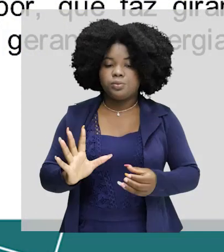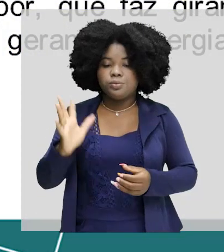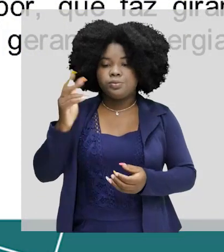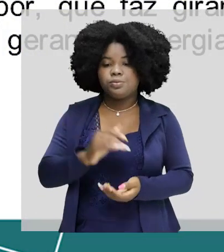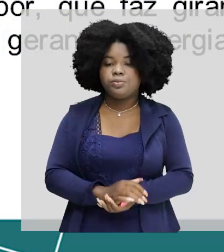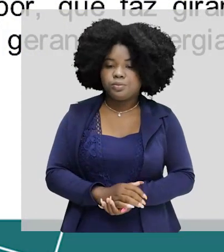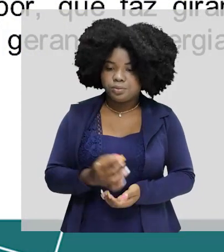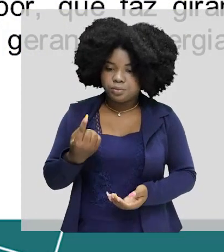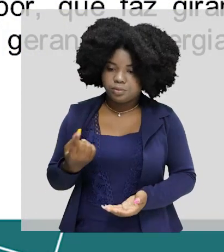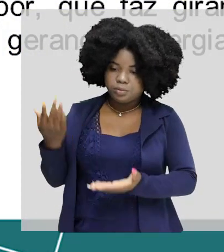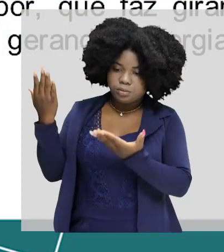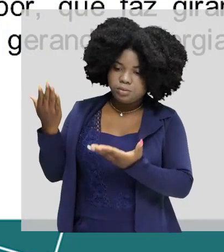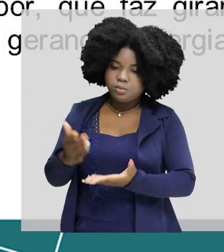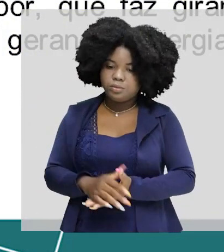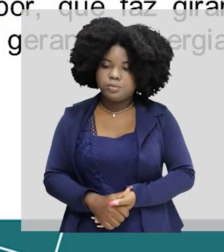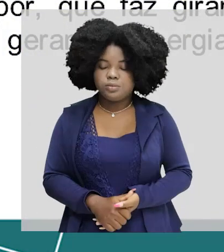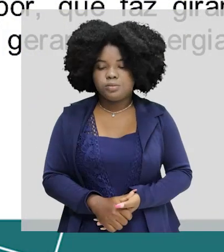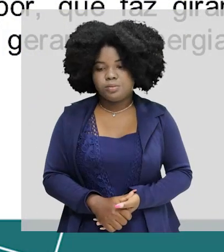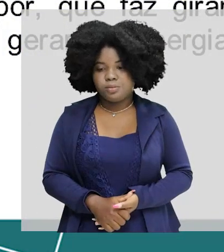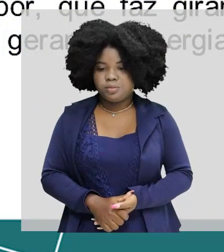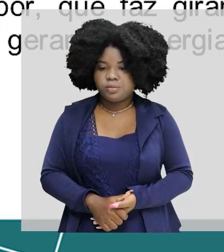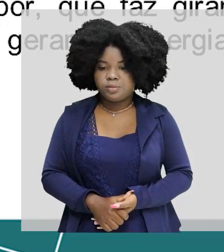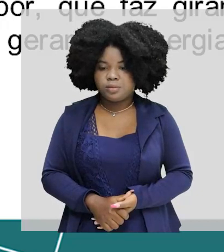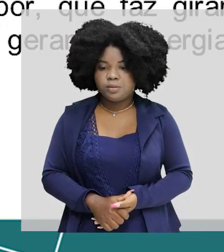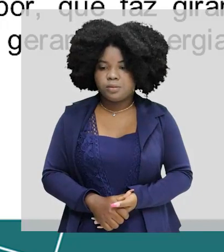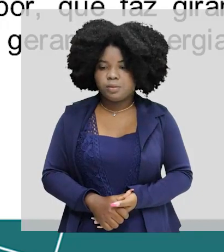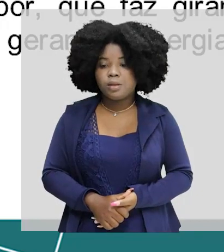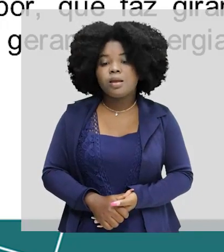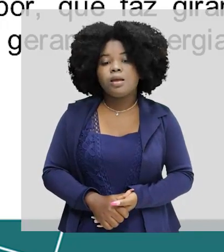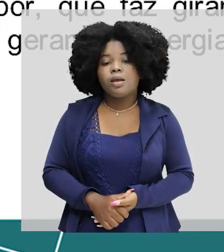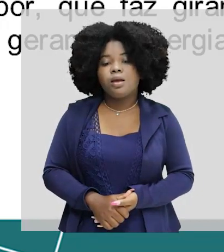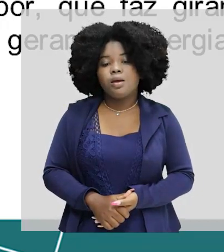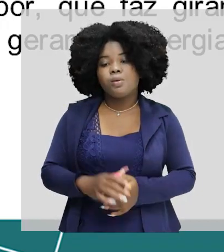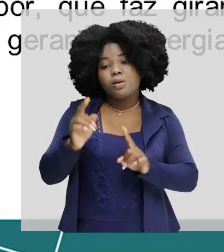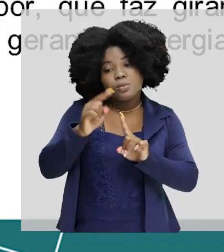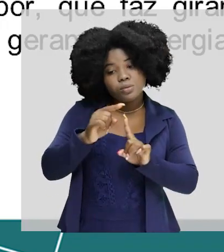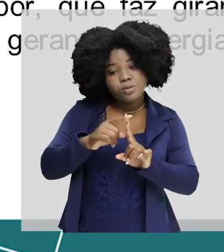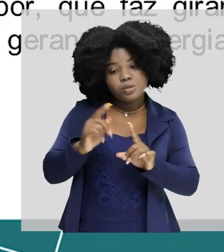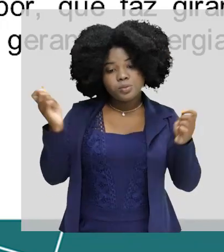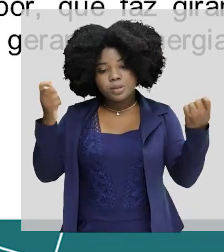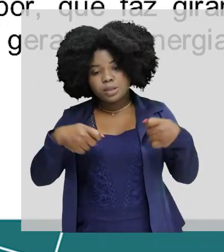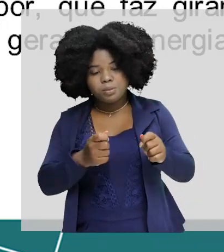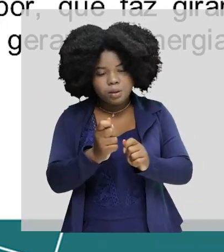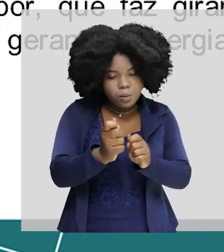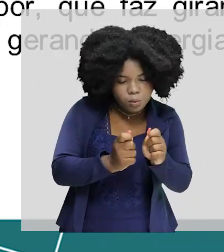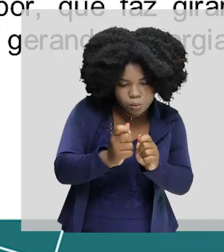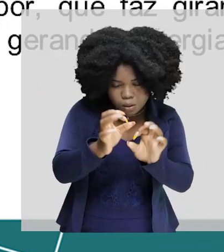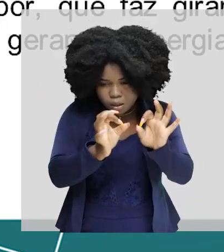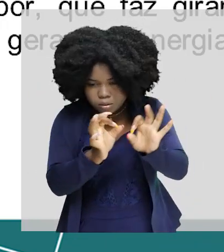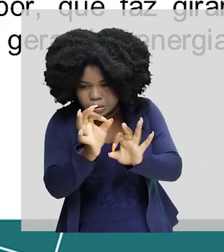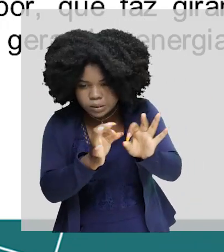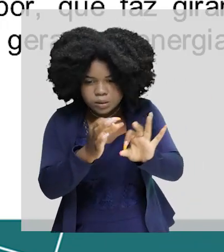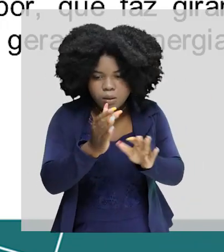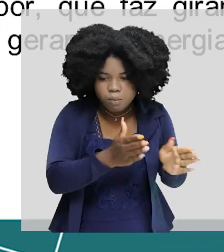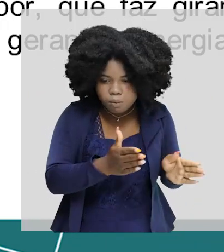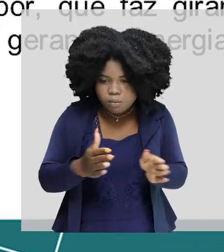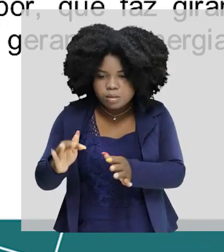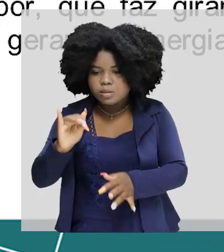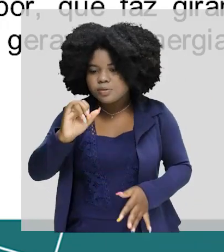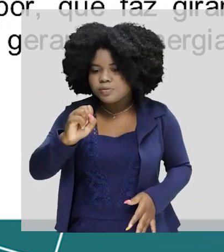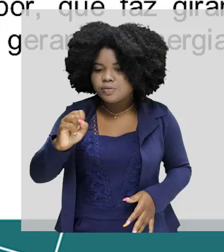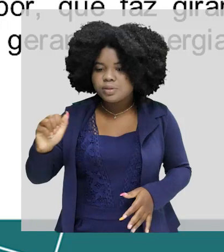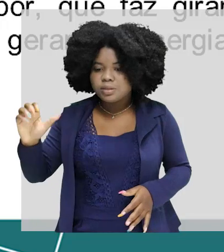um dispositivo que permite controlar o processo de fissão nuclear,